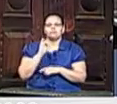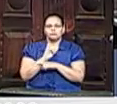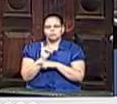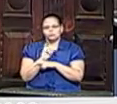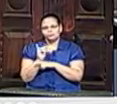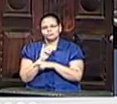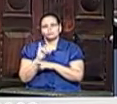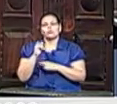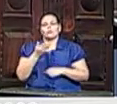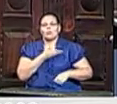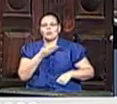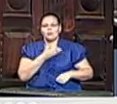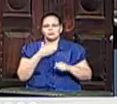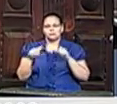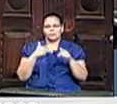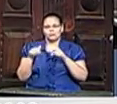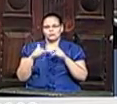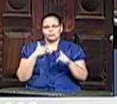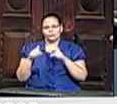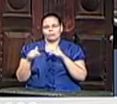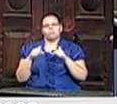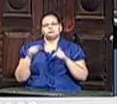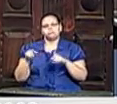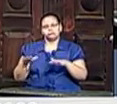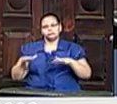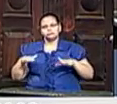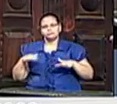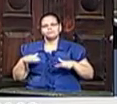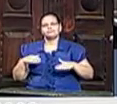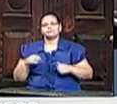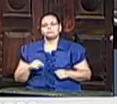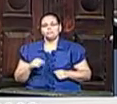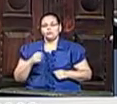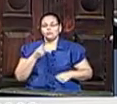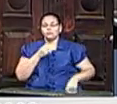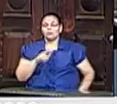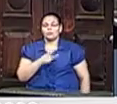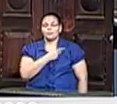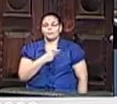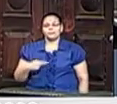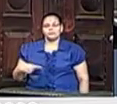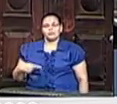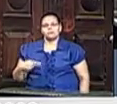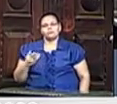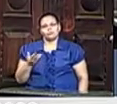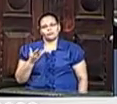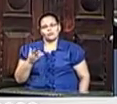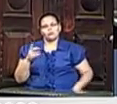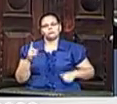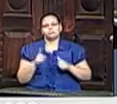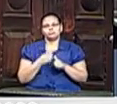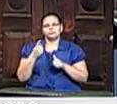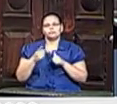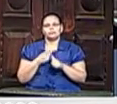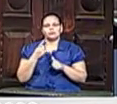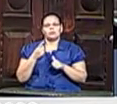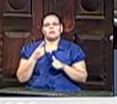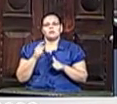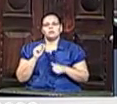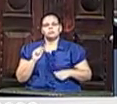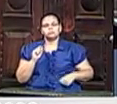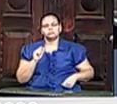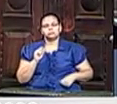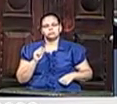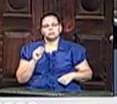trabalhadoras e trabalhadores desta Casa Legislativa. Senhor presidente, eu quero, em primeiro lugar, fazer um